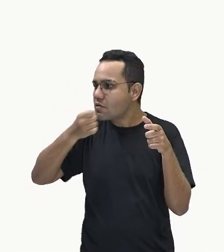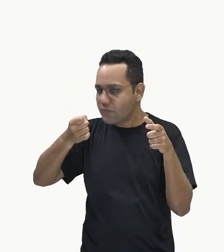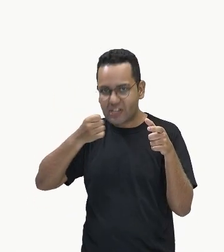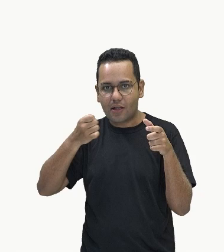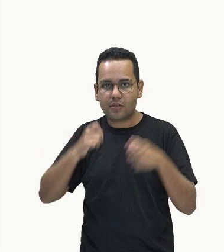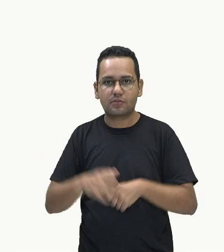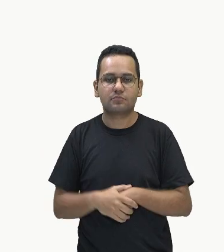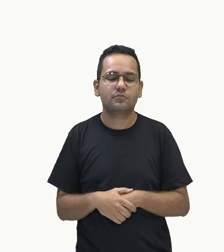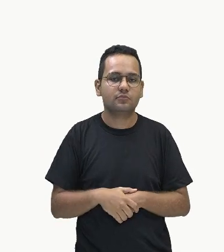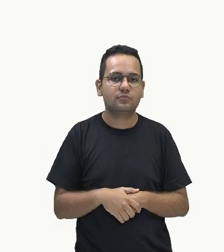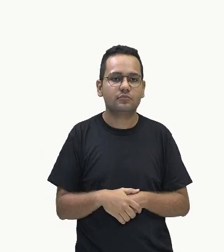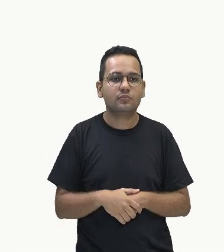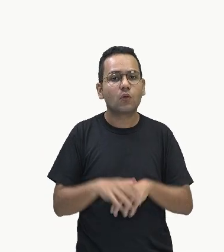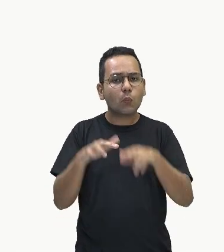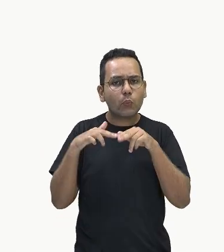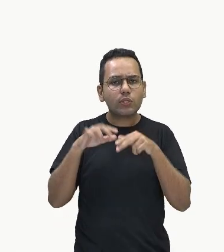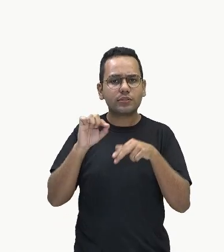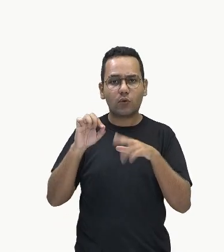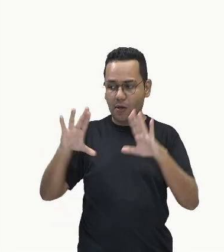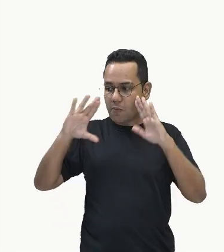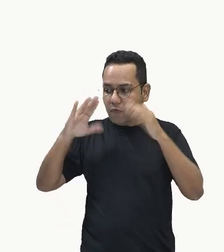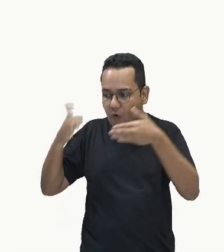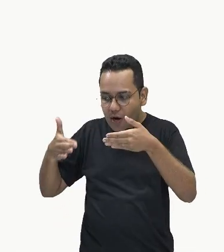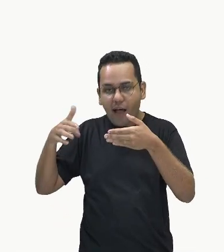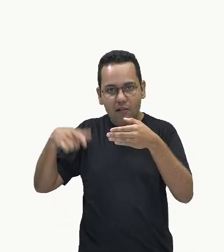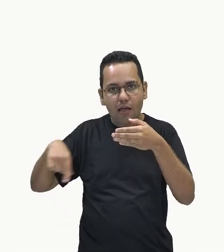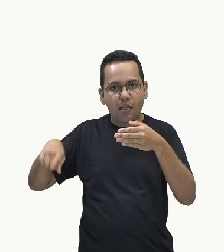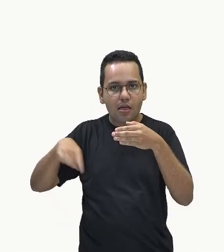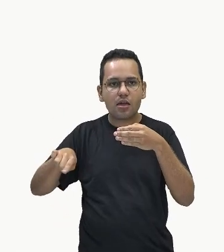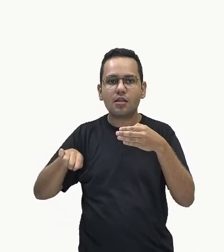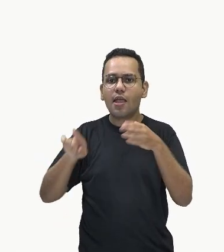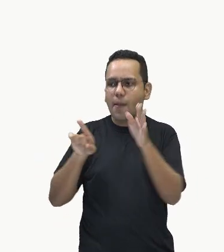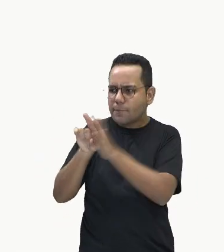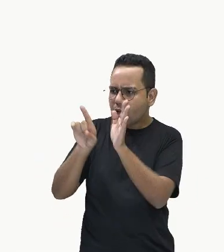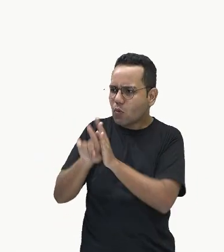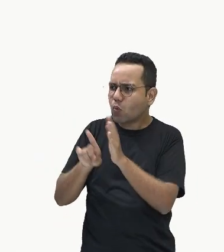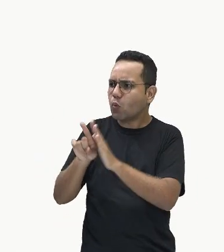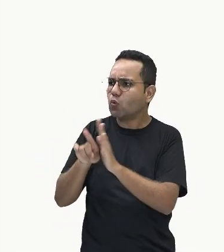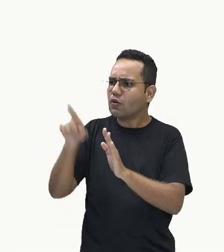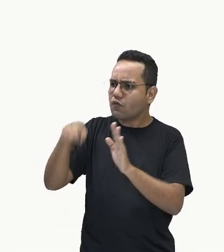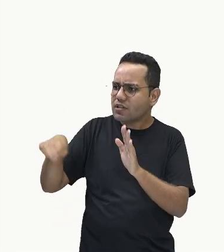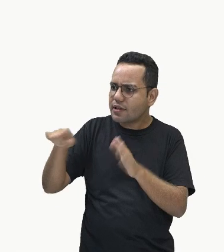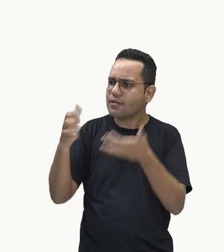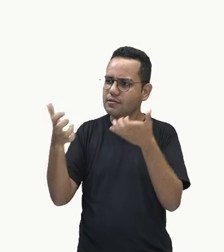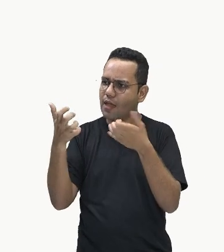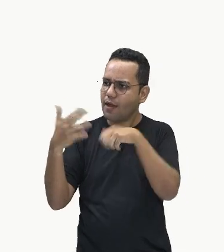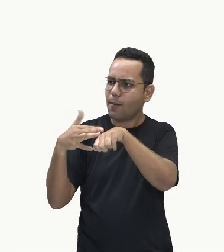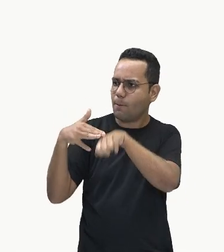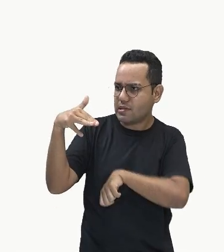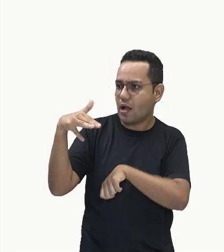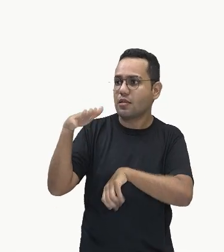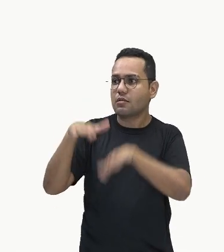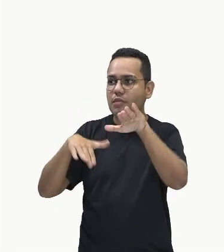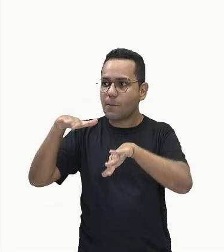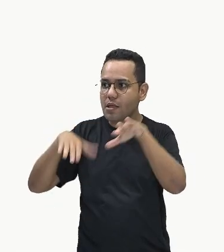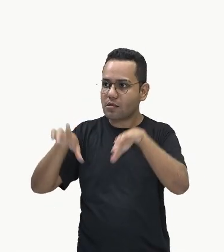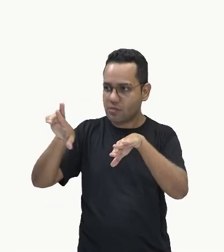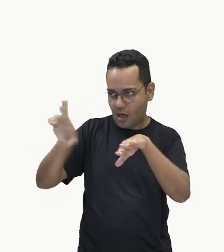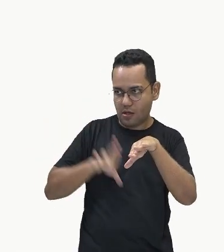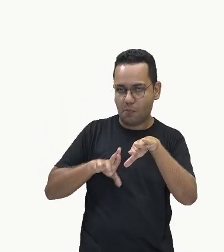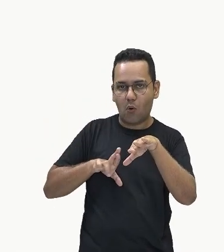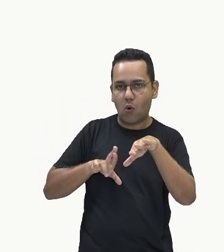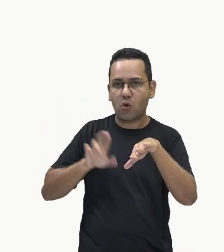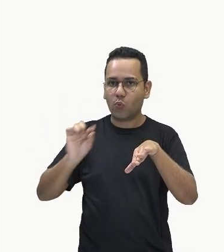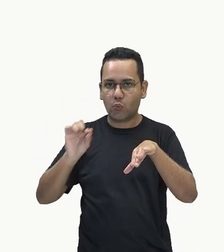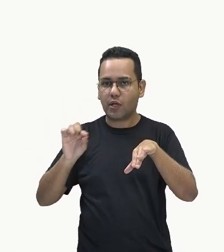pesquisa será no interesse dos professores em fazer o mestrado. E aí, dependendo da resposta deles, certo?